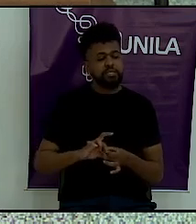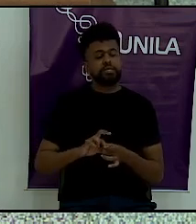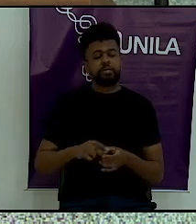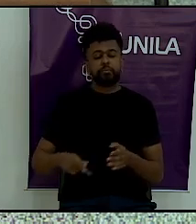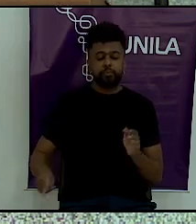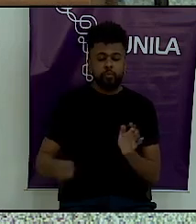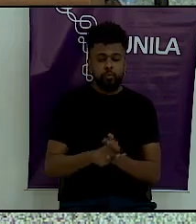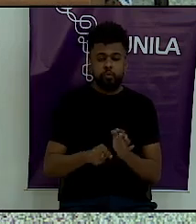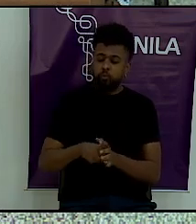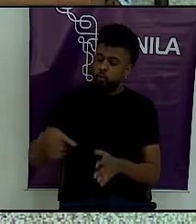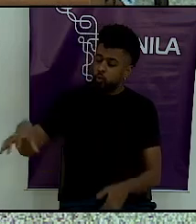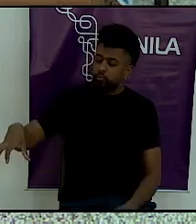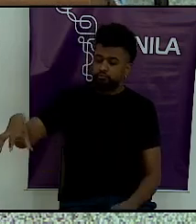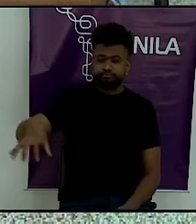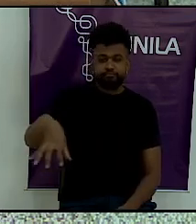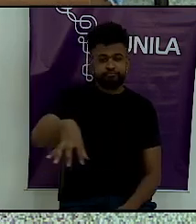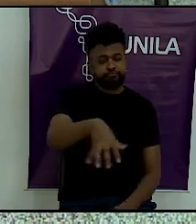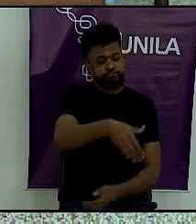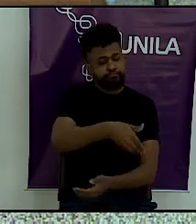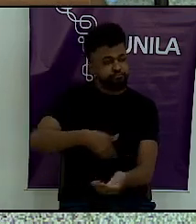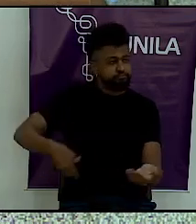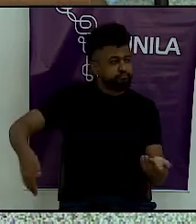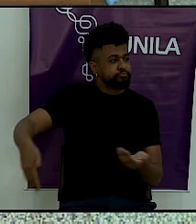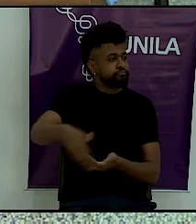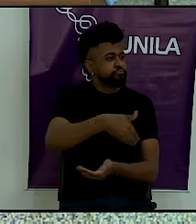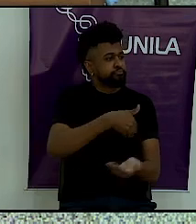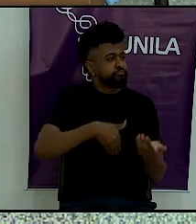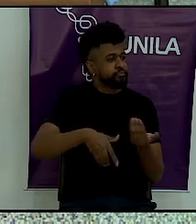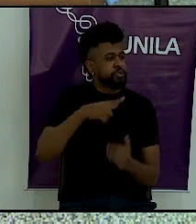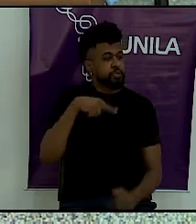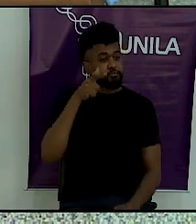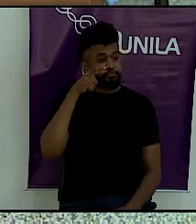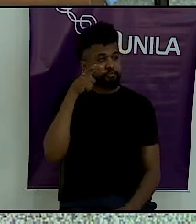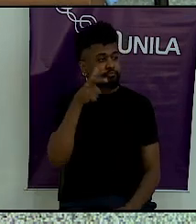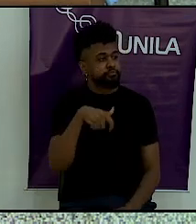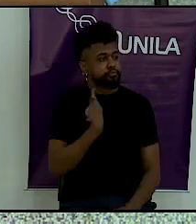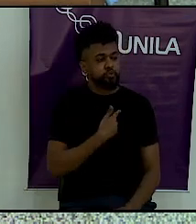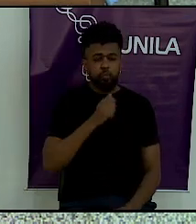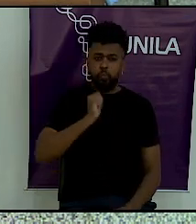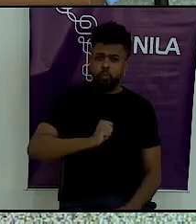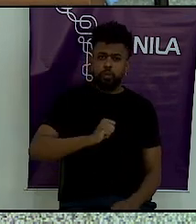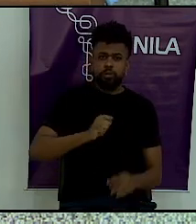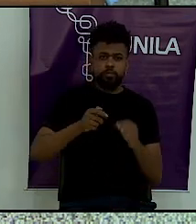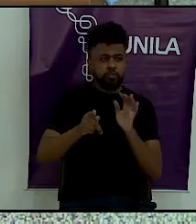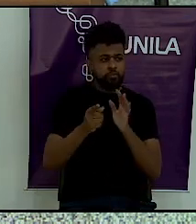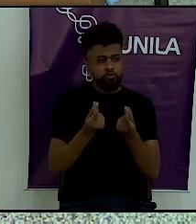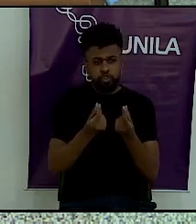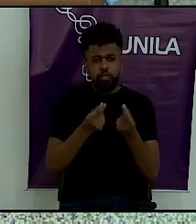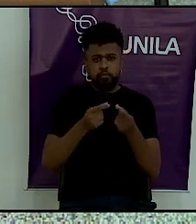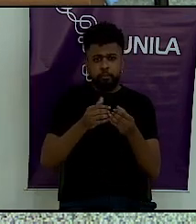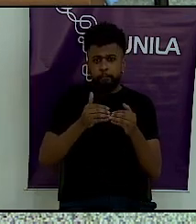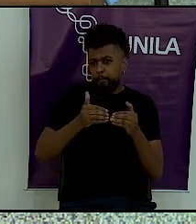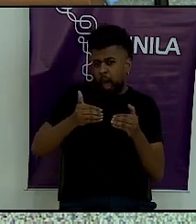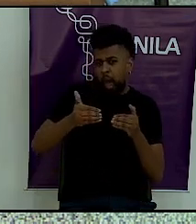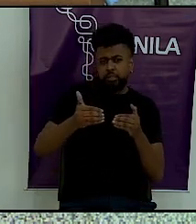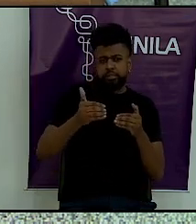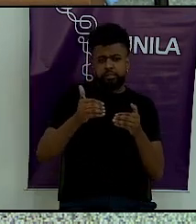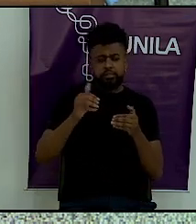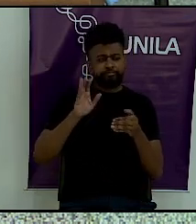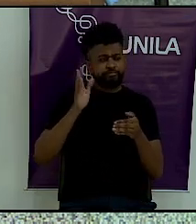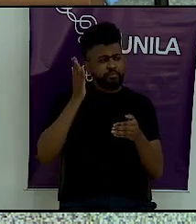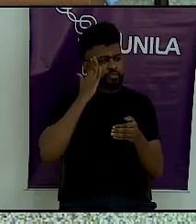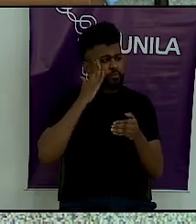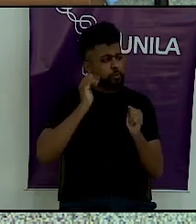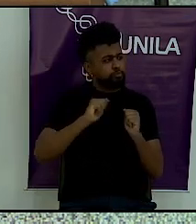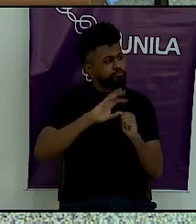as próprias unidades da instituição, né? Então, é muito interessante se a gente puder esticar o orçamento, é ótimo, e quem sabe